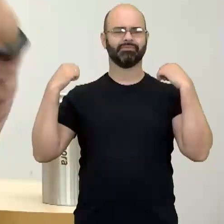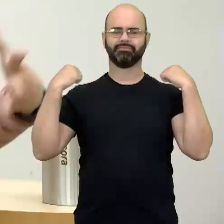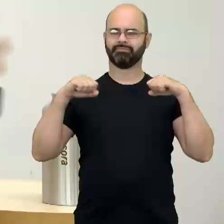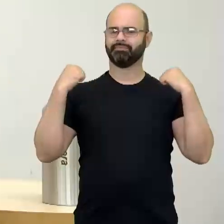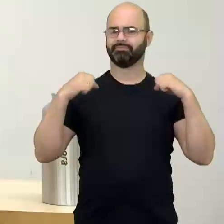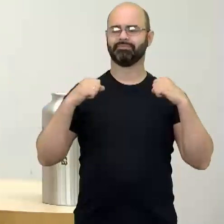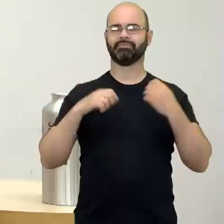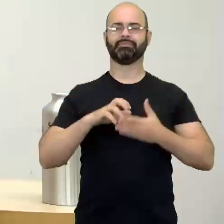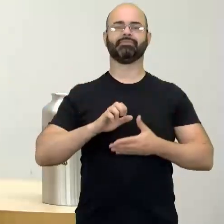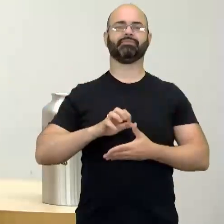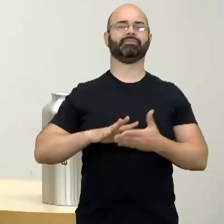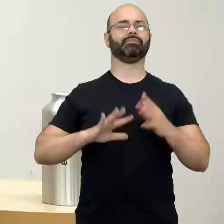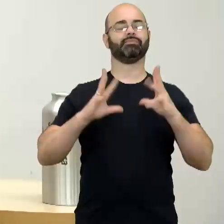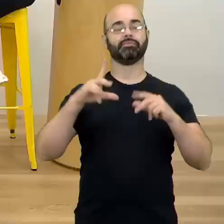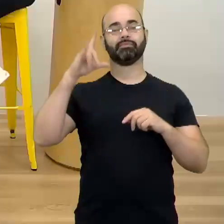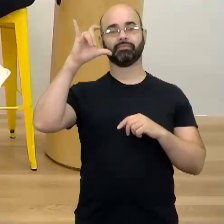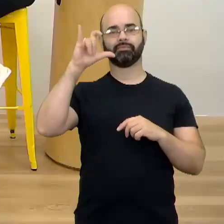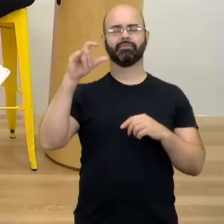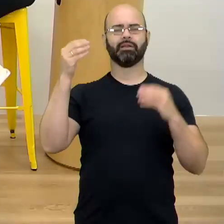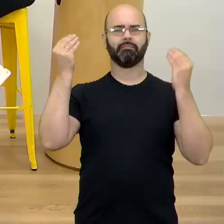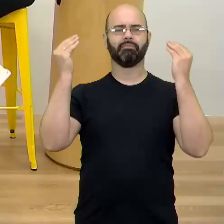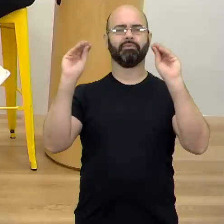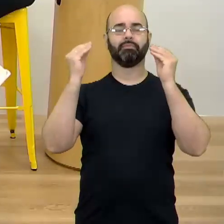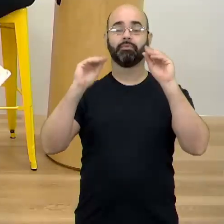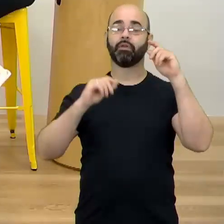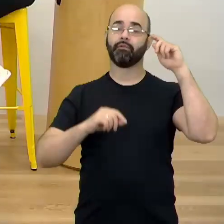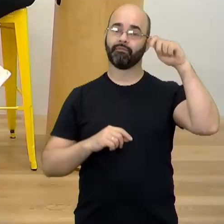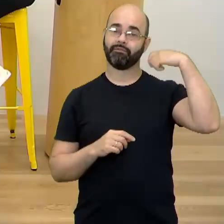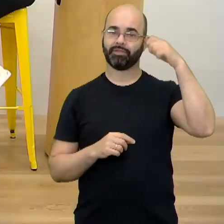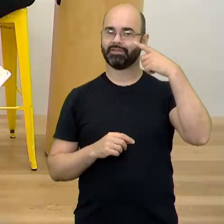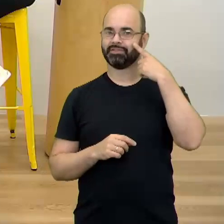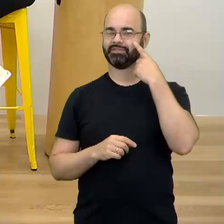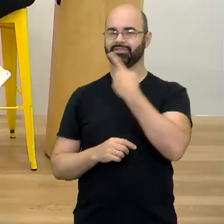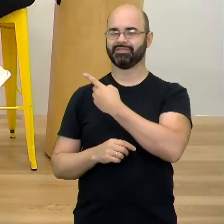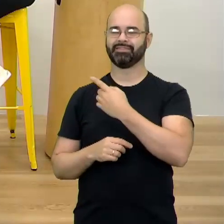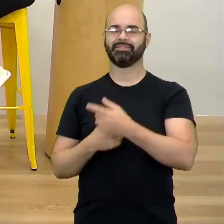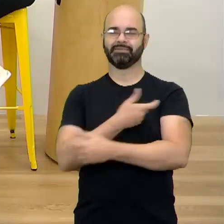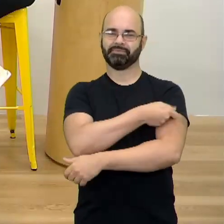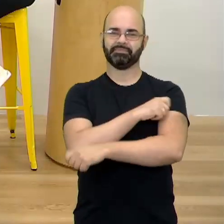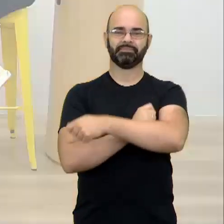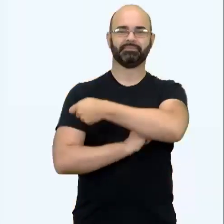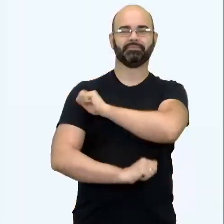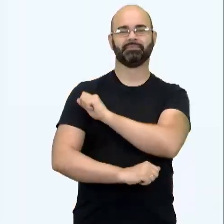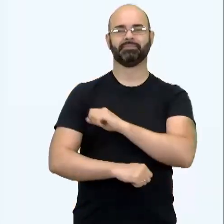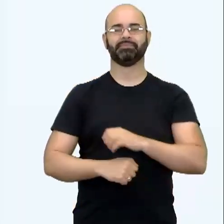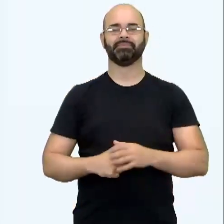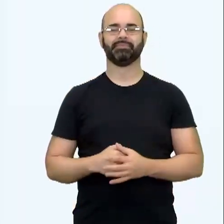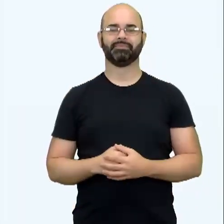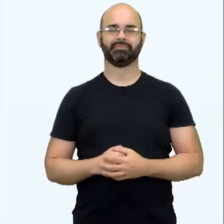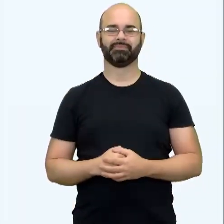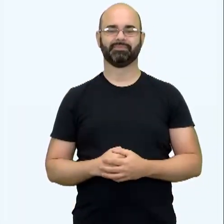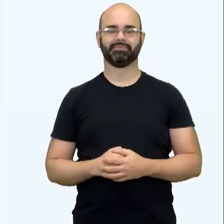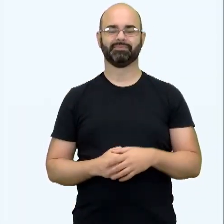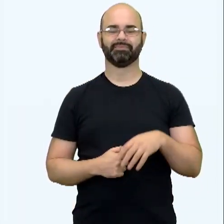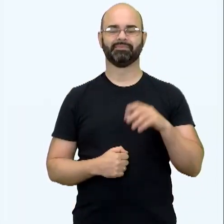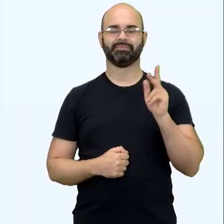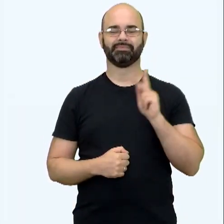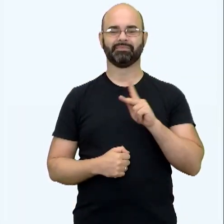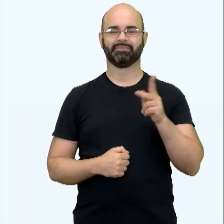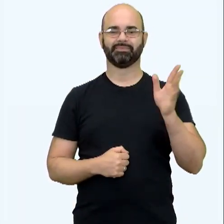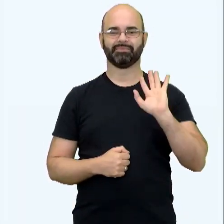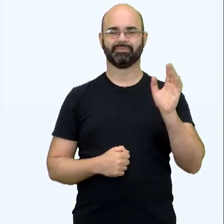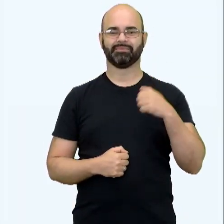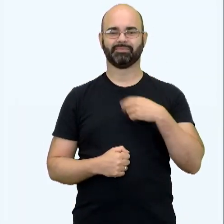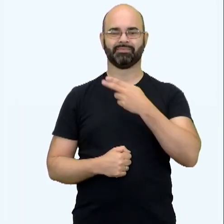as atividades lá no Instagram. É isso aí, vamos lá ver um vídeo aí dele? Vamos lá, mão na massa aí. Olá, professor Antônio Russo, meu